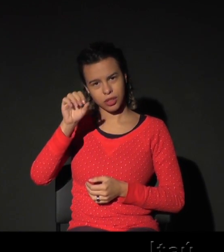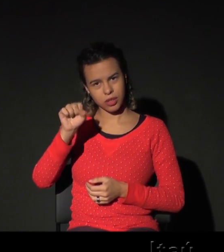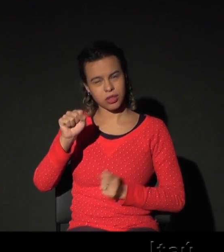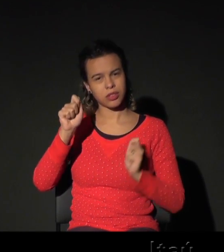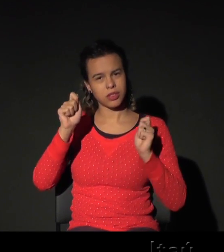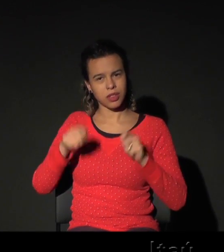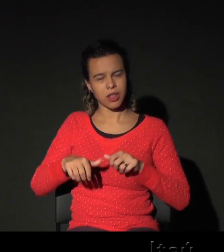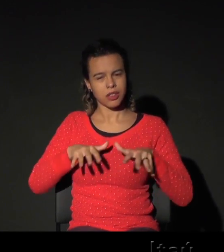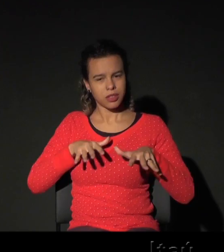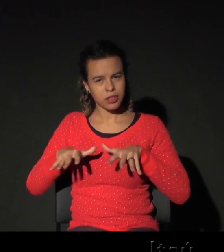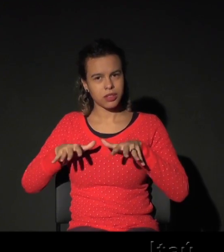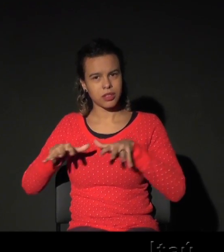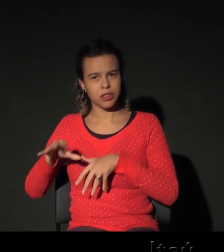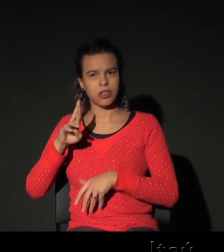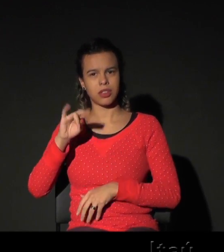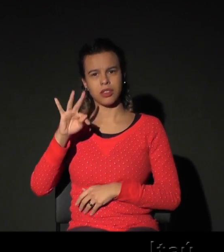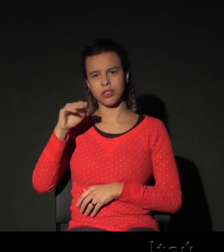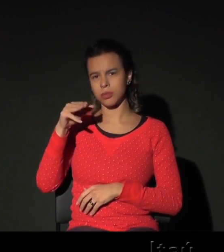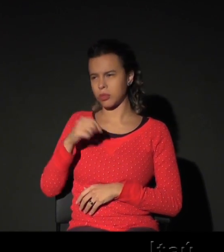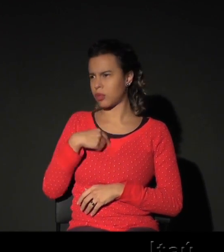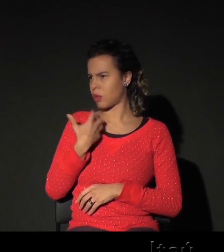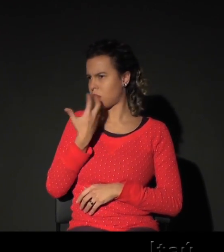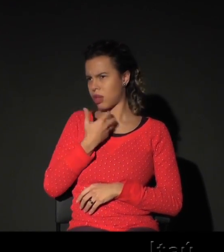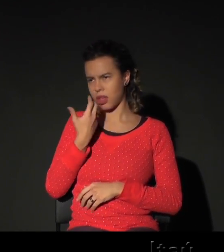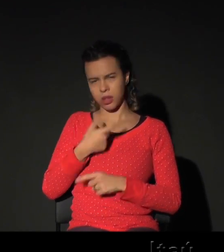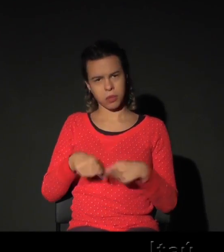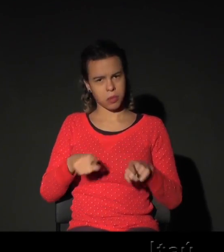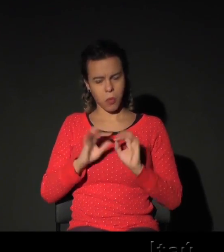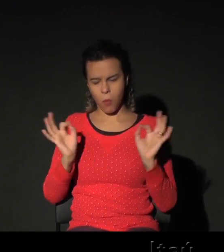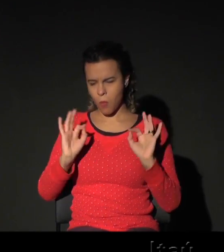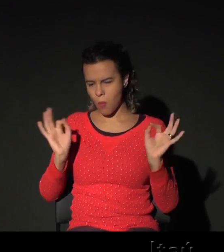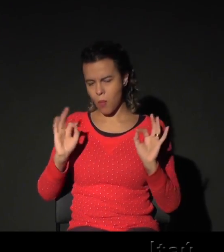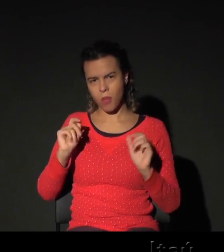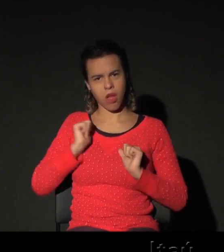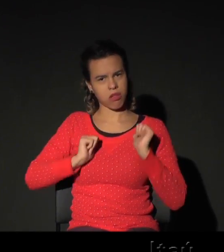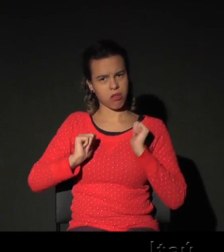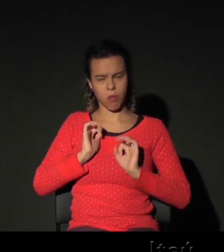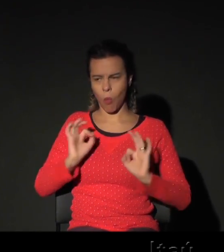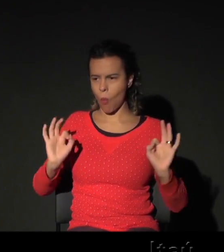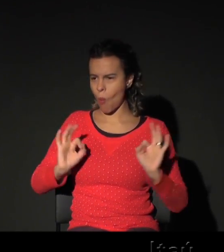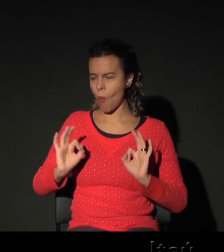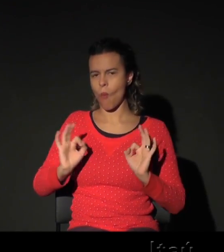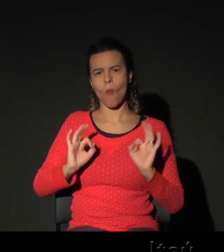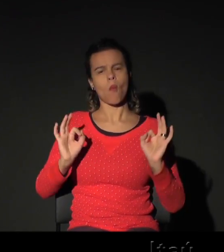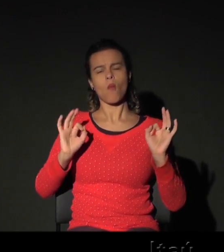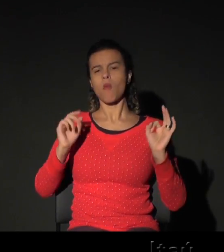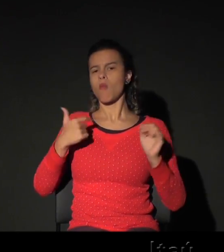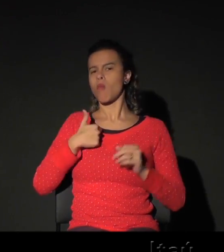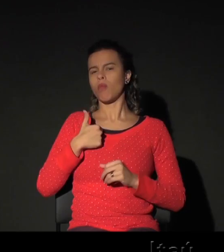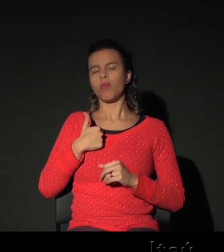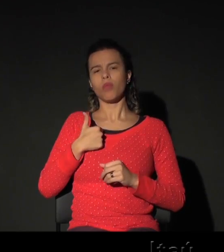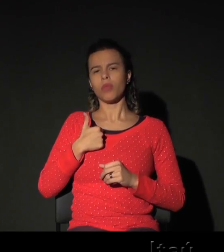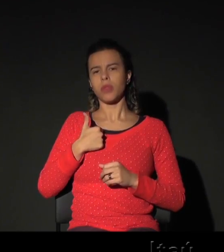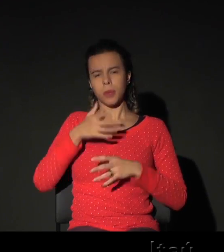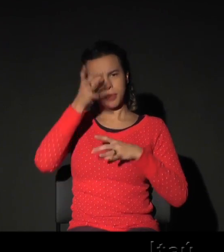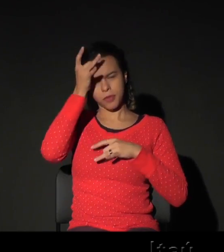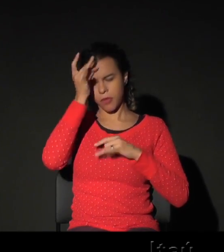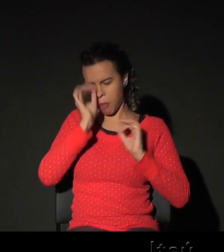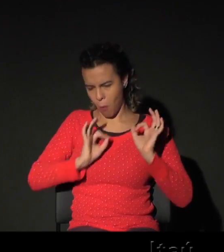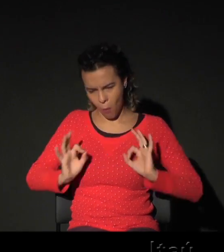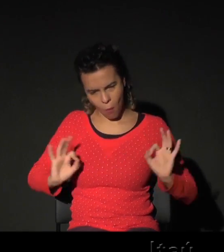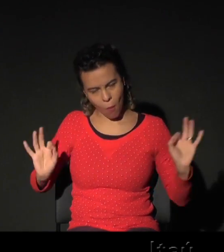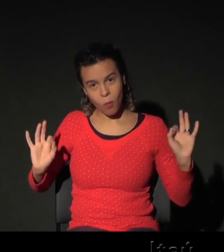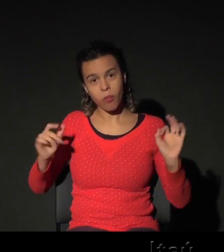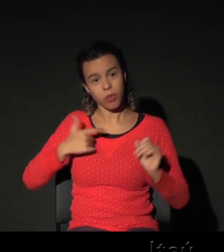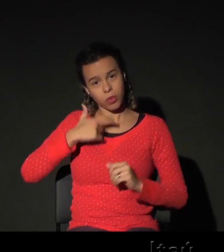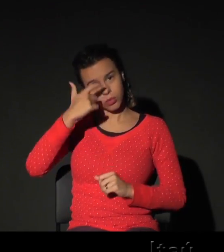possa ritmar eu não sou cantora nem musicista nem atriz nem sou nem faço performance